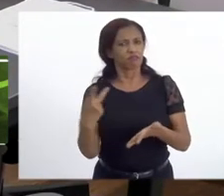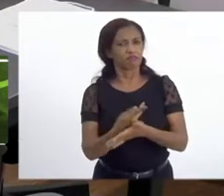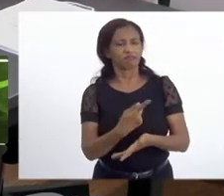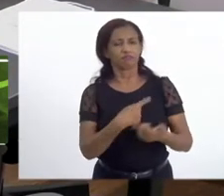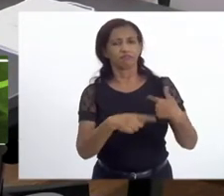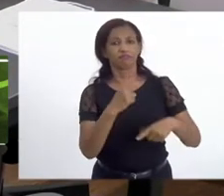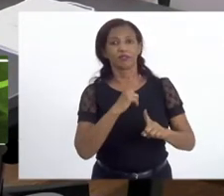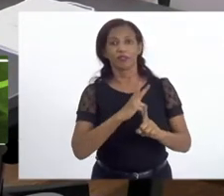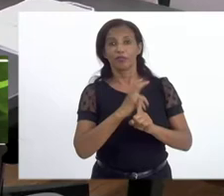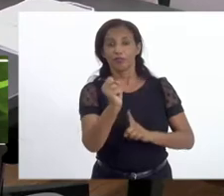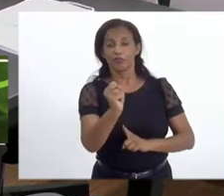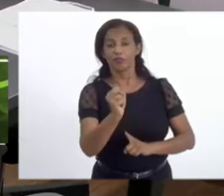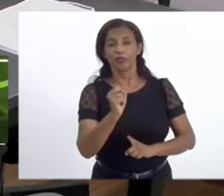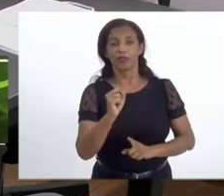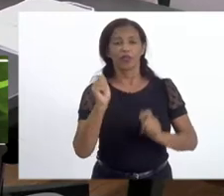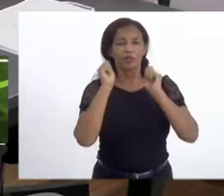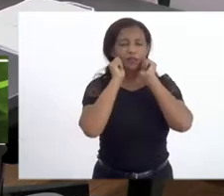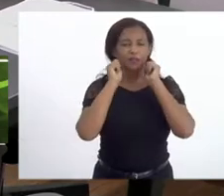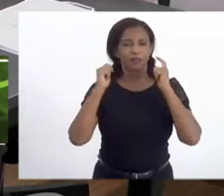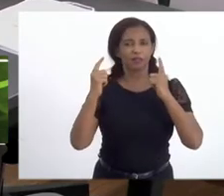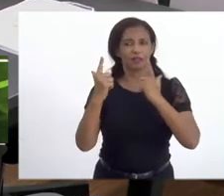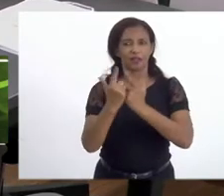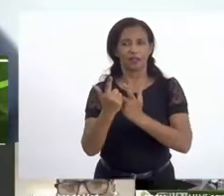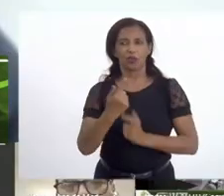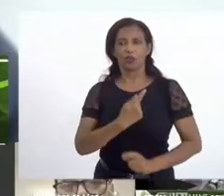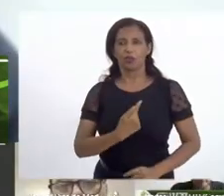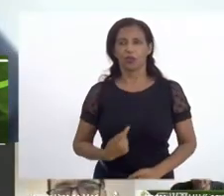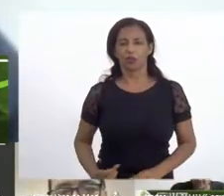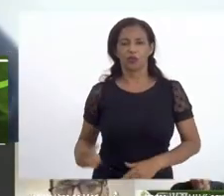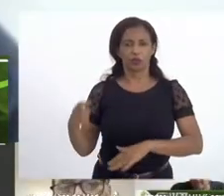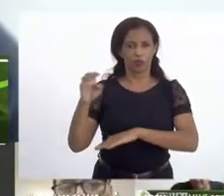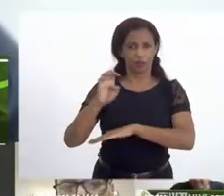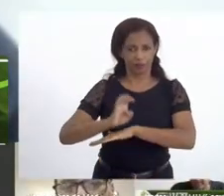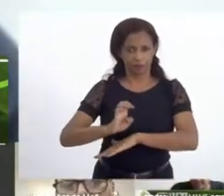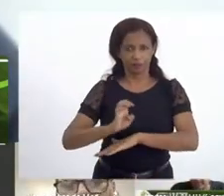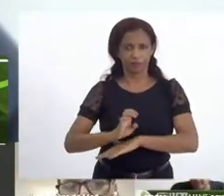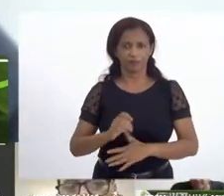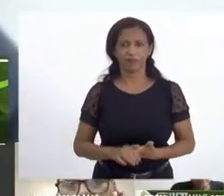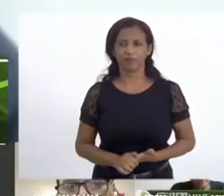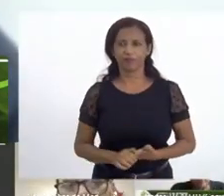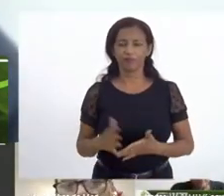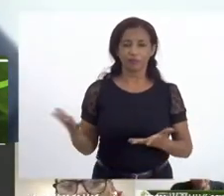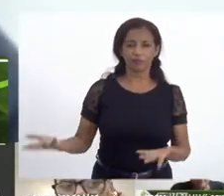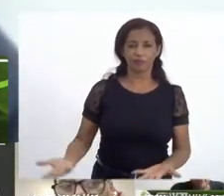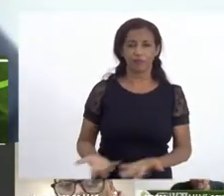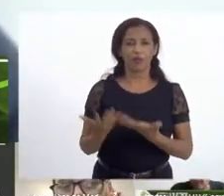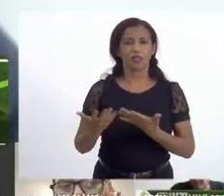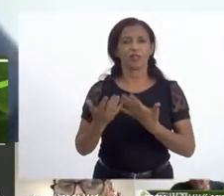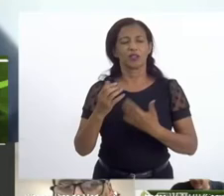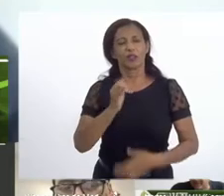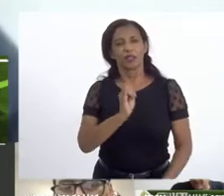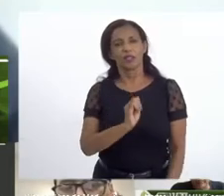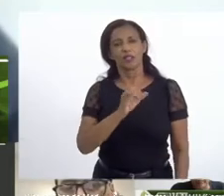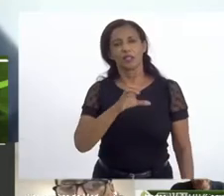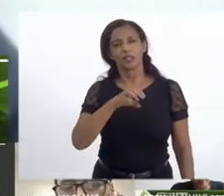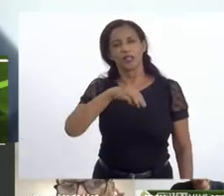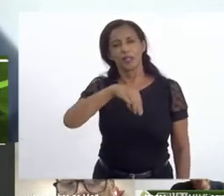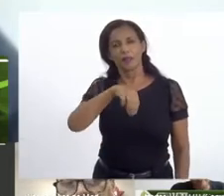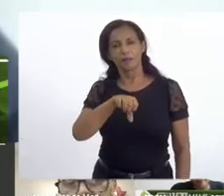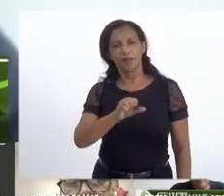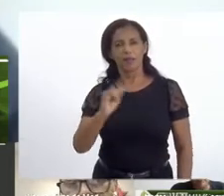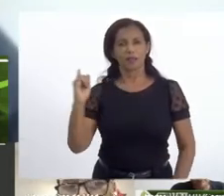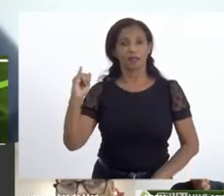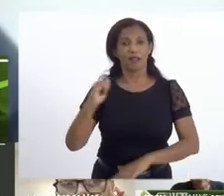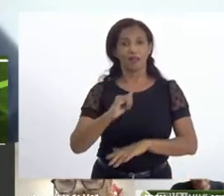foi uma vitória da Alerj e do governo estadual, que é um incentivo do ICMS da